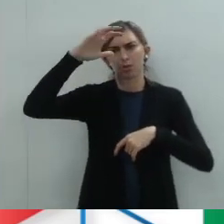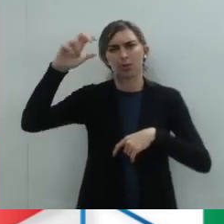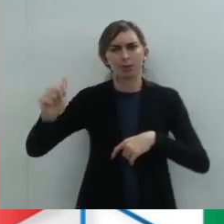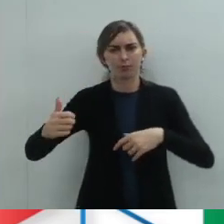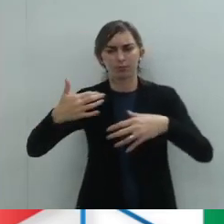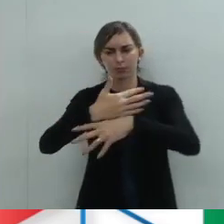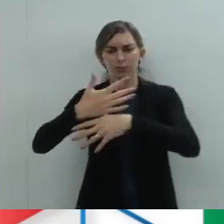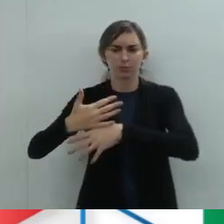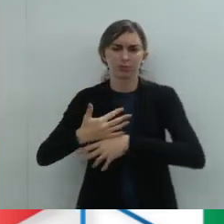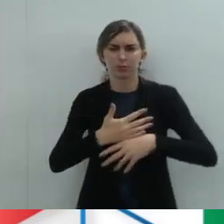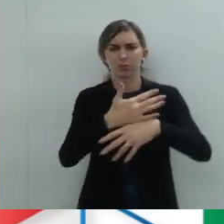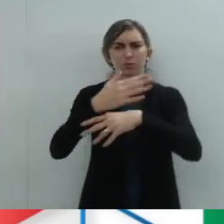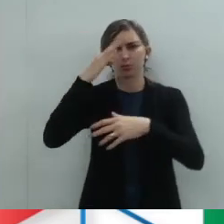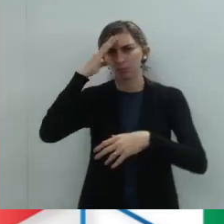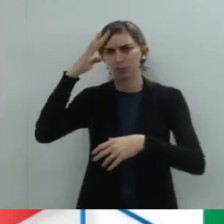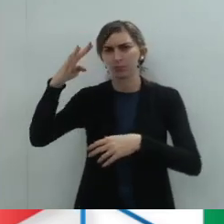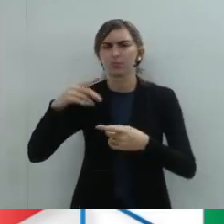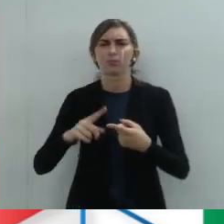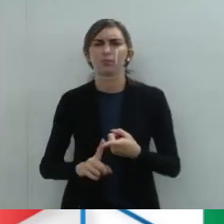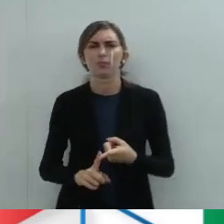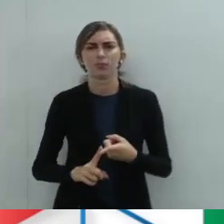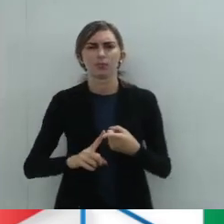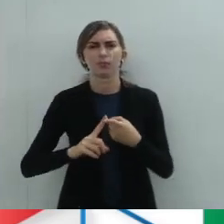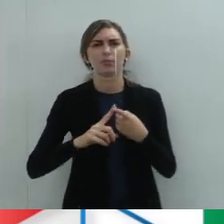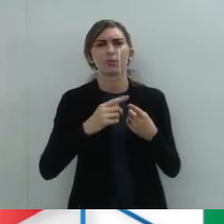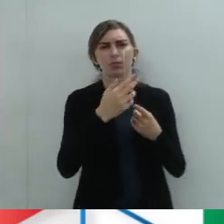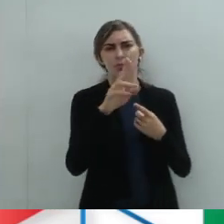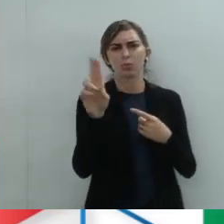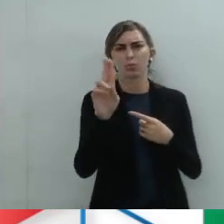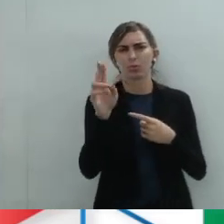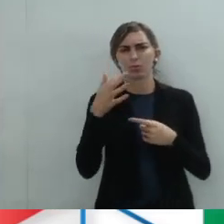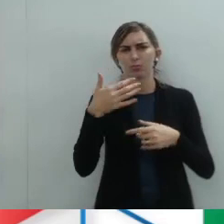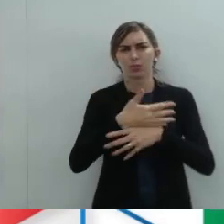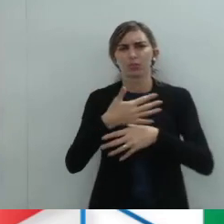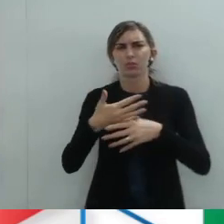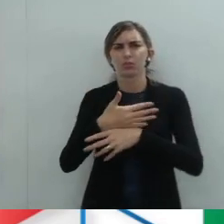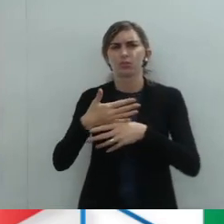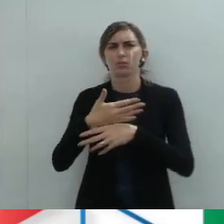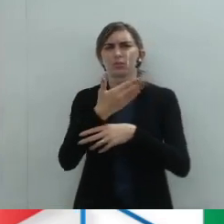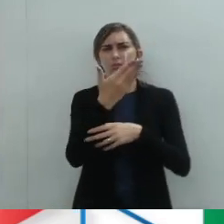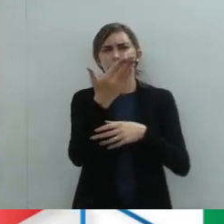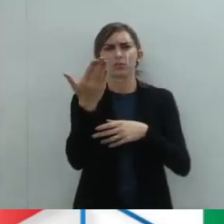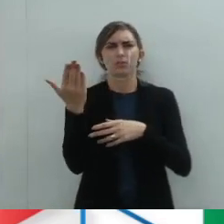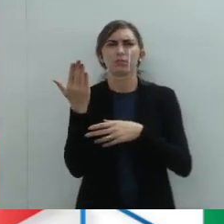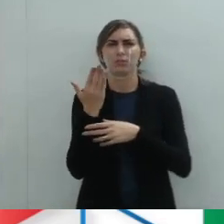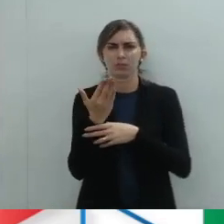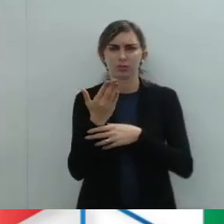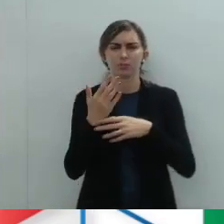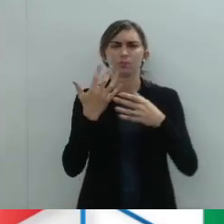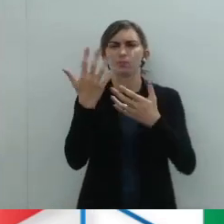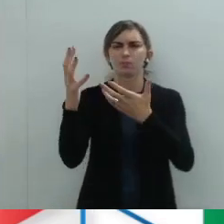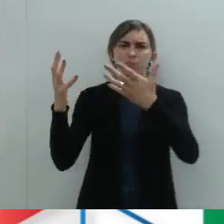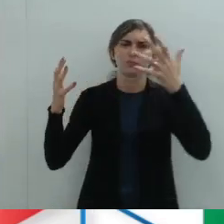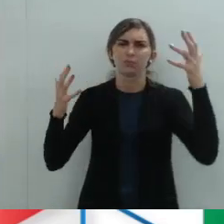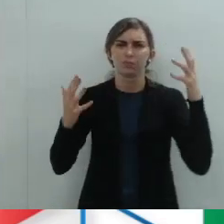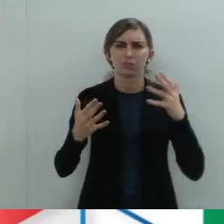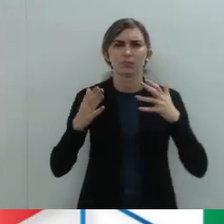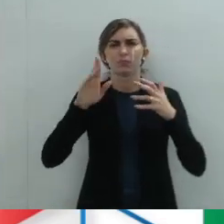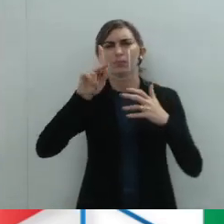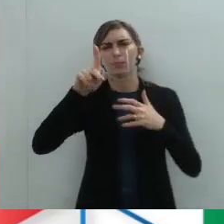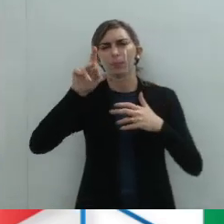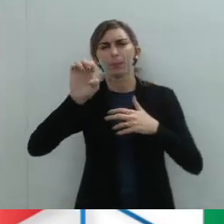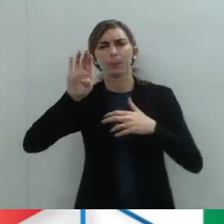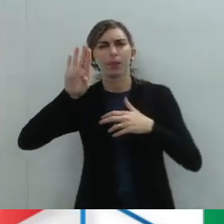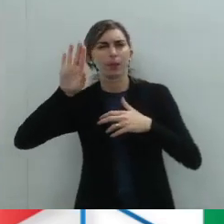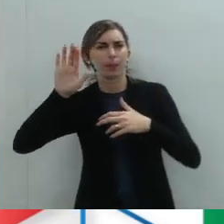cidades incluía Mogadíscio, tá certo? E Mombasa, as ilhas de Pemba